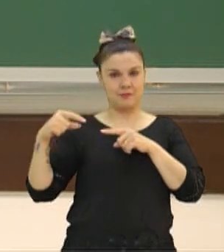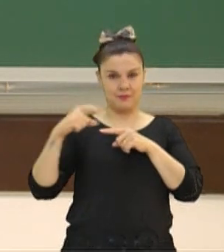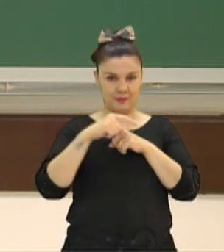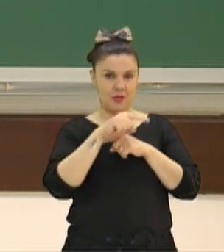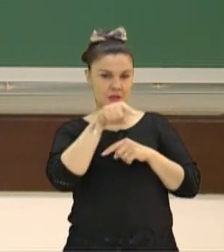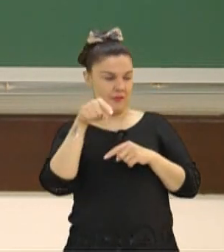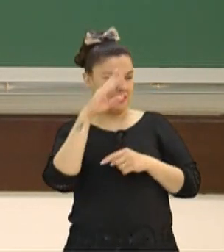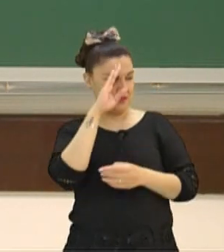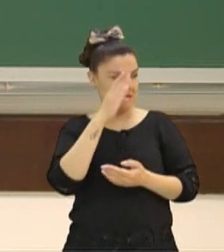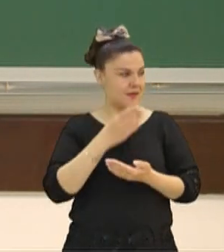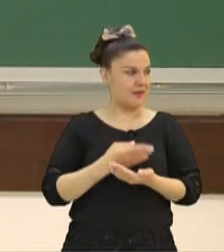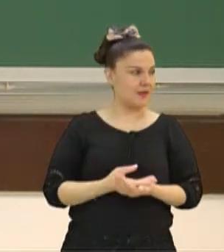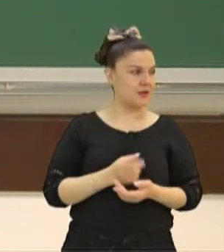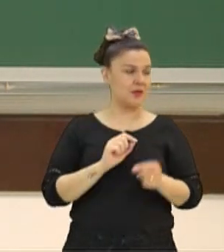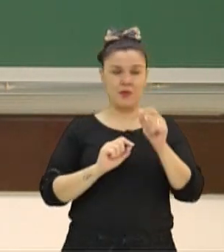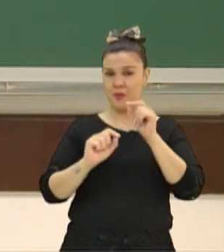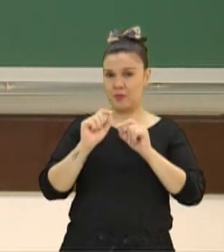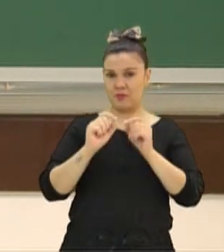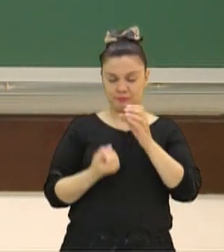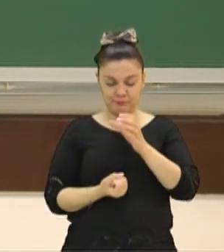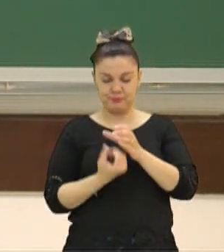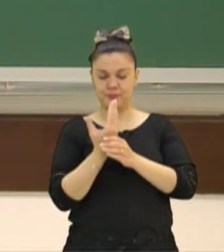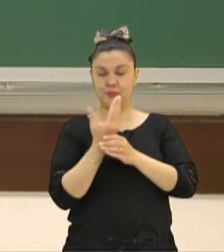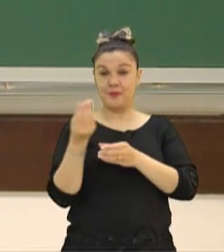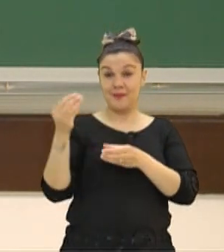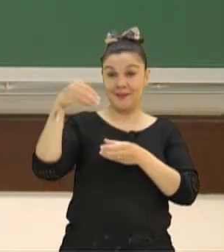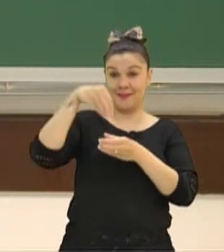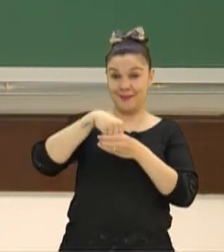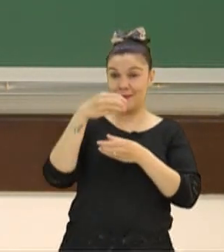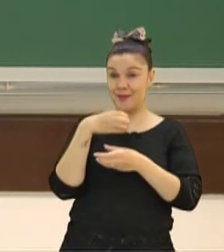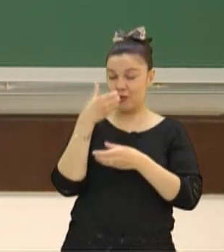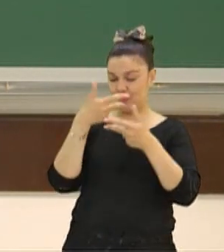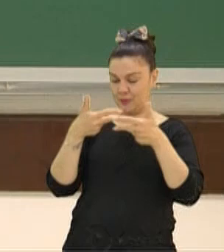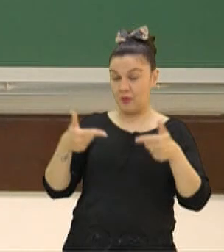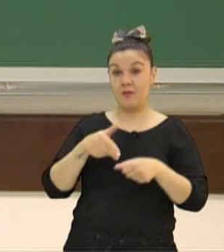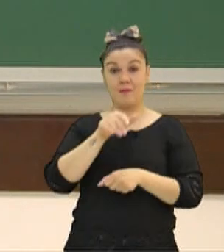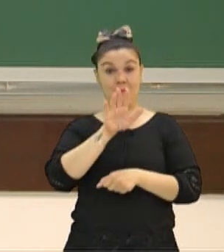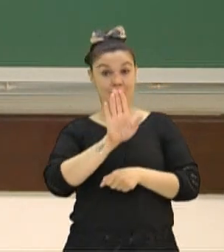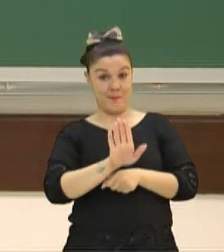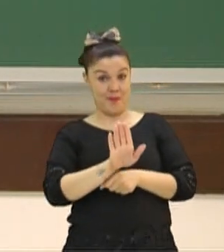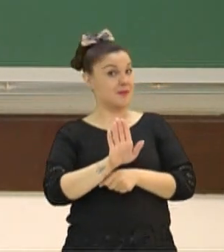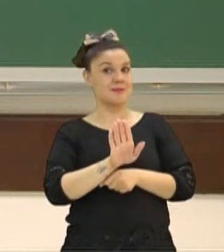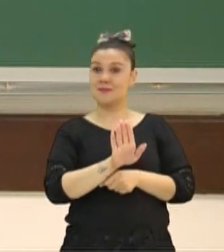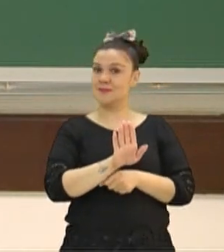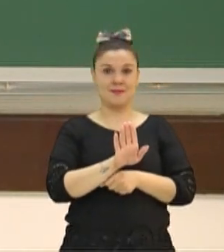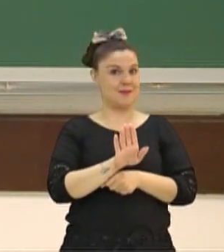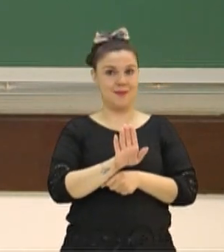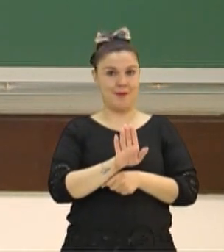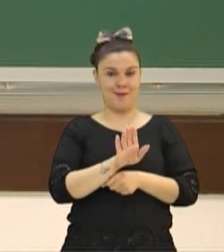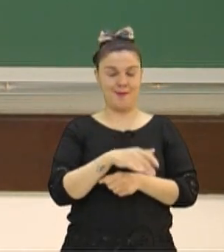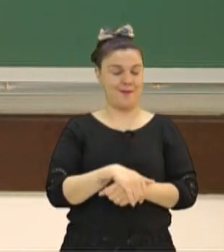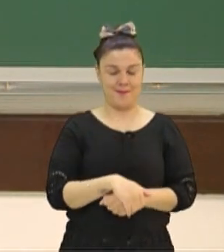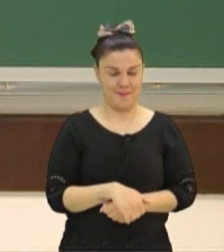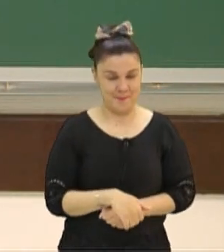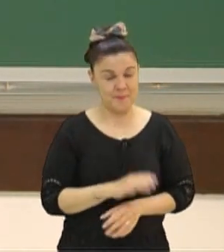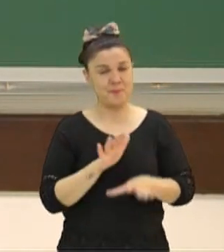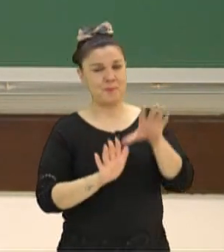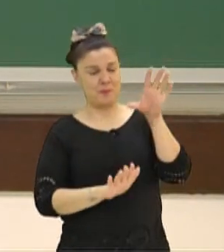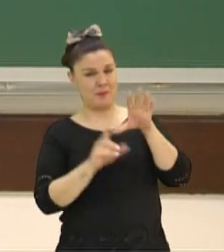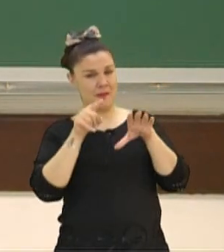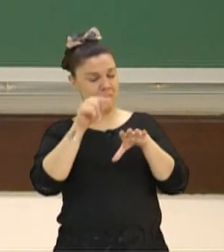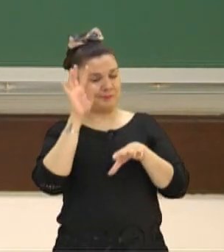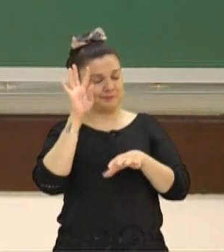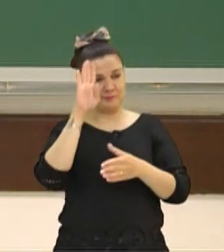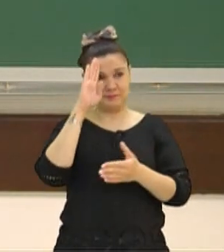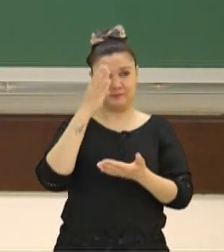possa acreditar que essas larvas tenham brotado de dentro da fruta, mas elas não brotaram dali. Talvez você também